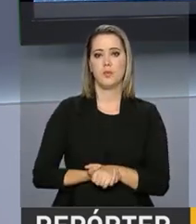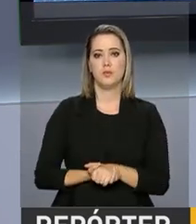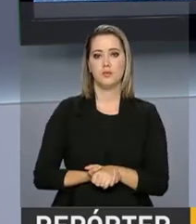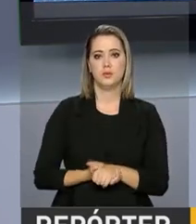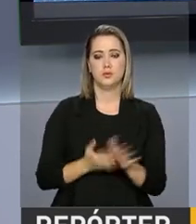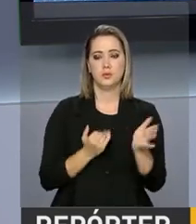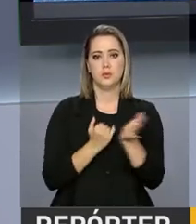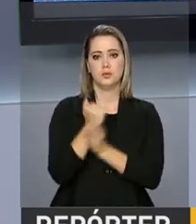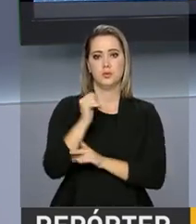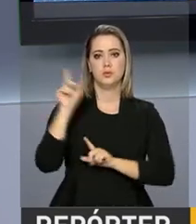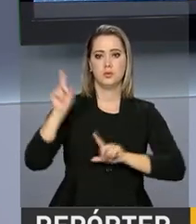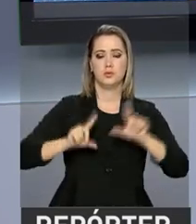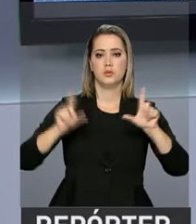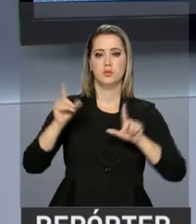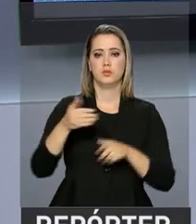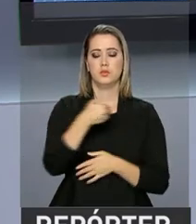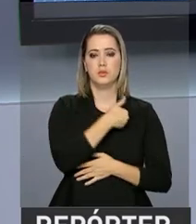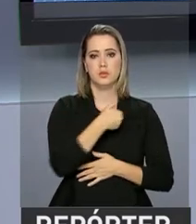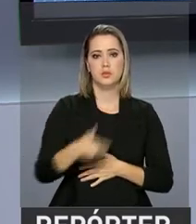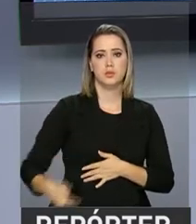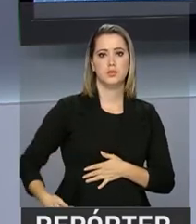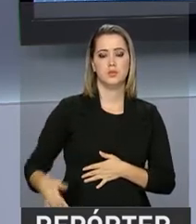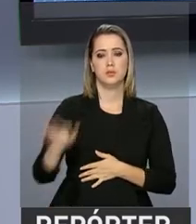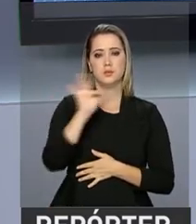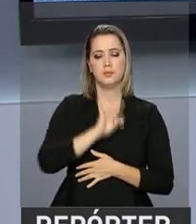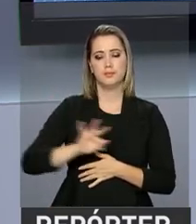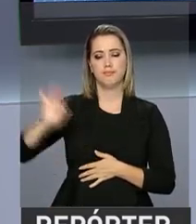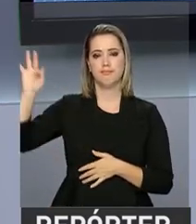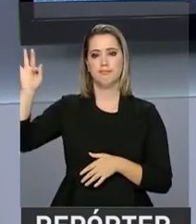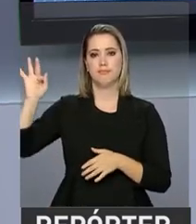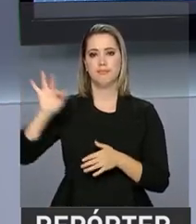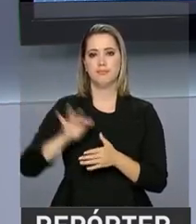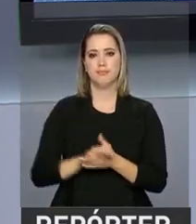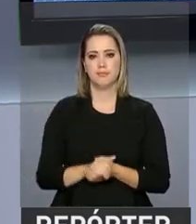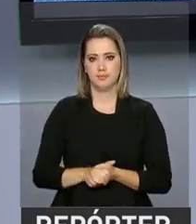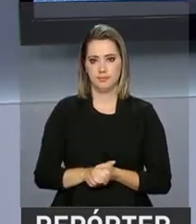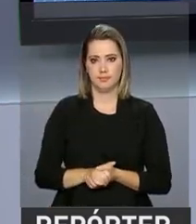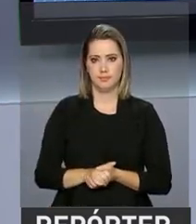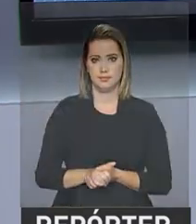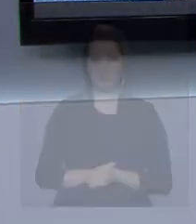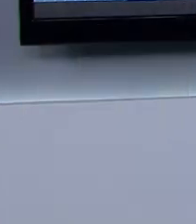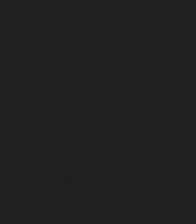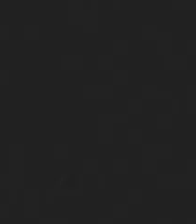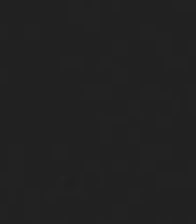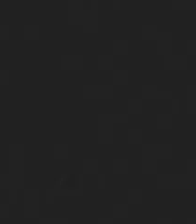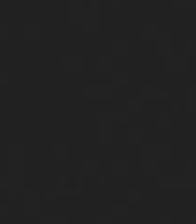redes sociais e continue com a gente aqui na NBR, a TV do Governo Federal.